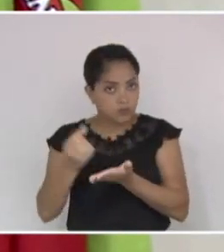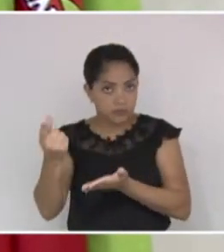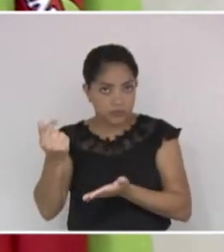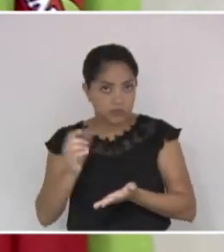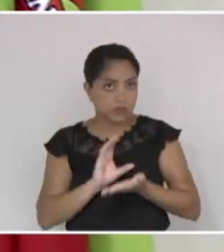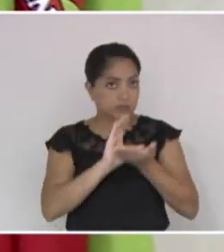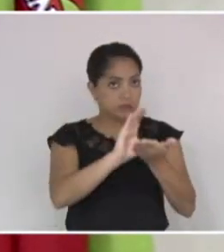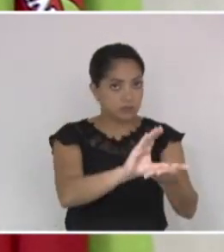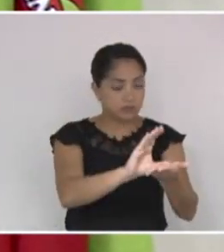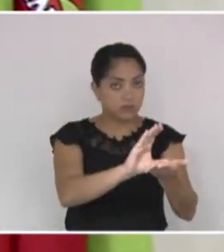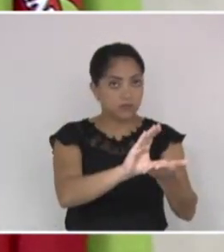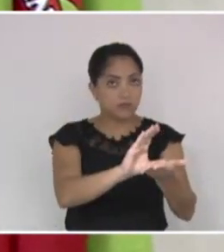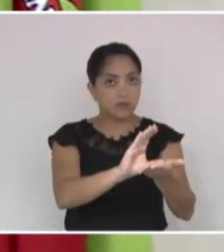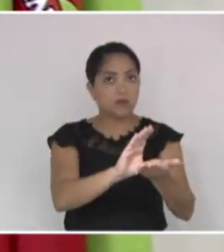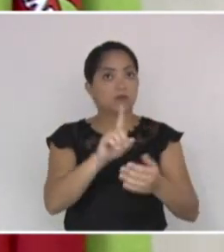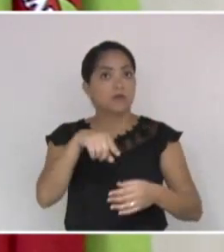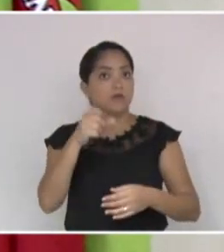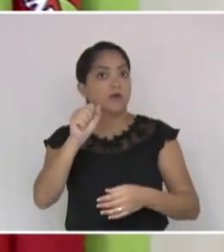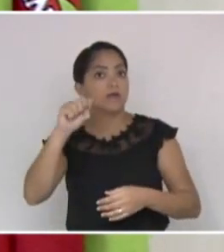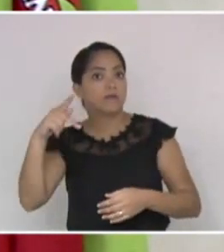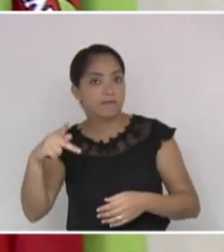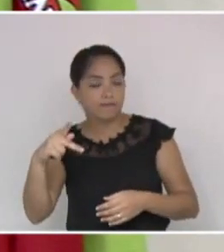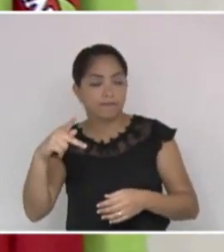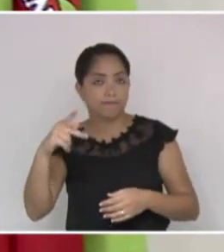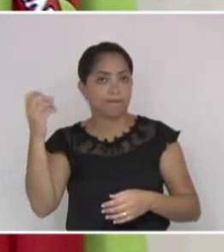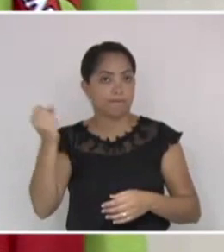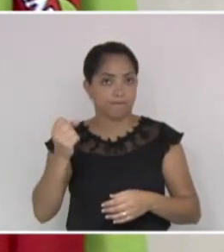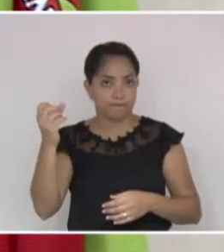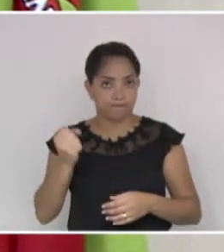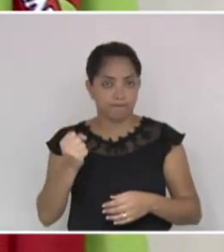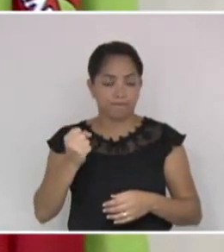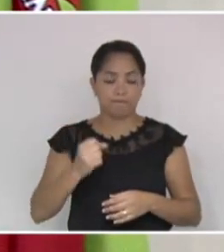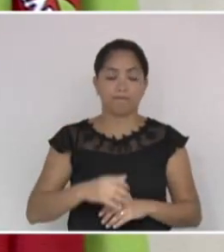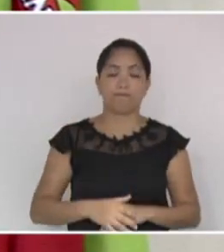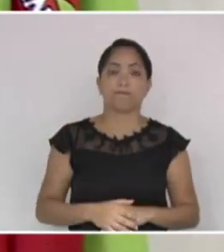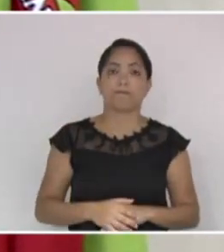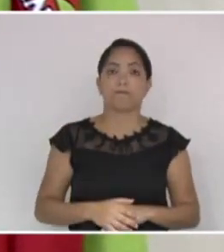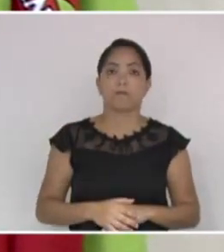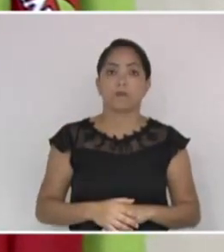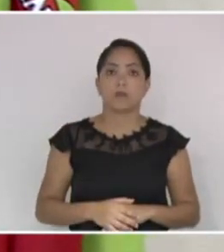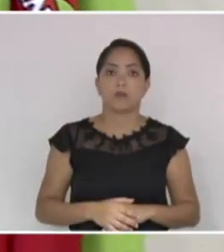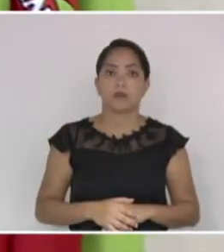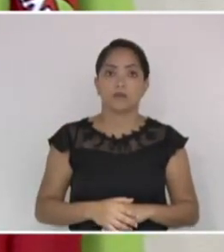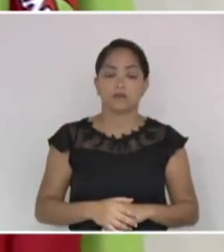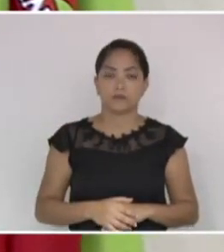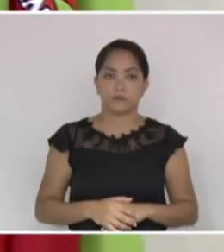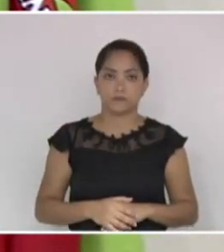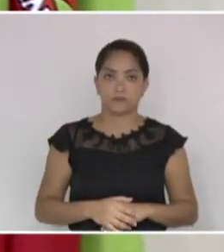vão para a Previdência e ela é superavitária. A fase predileta